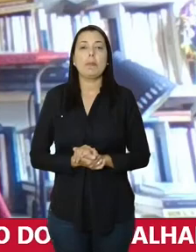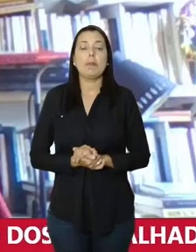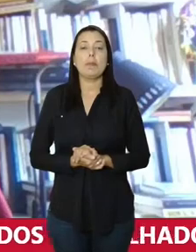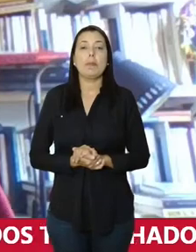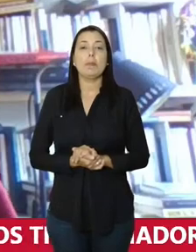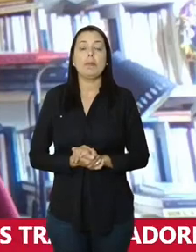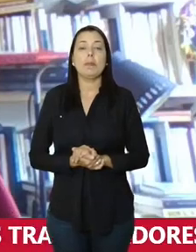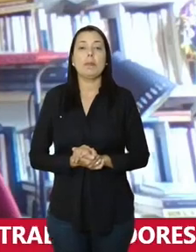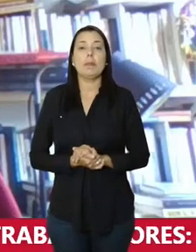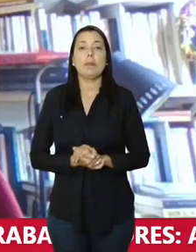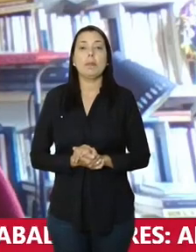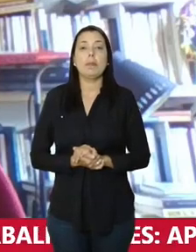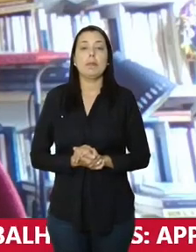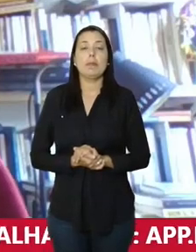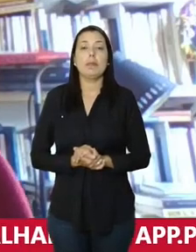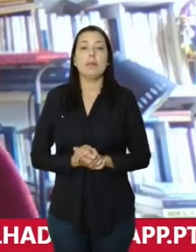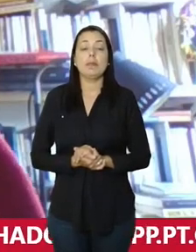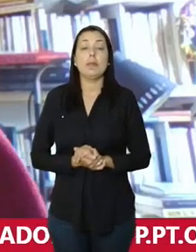E